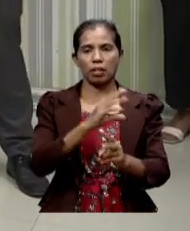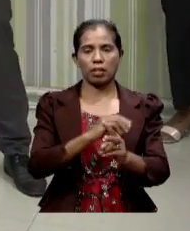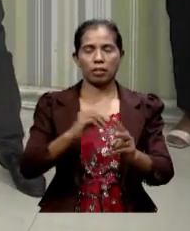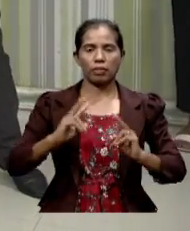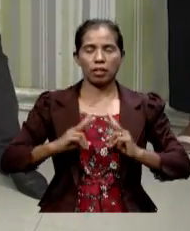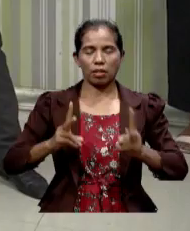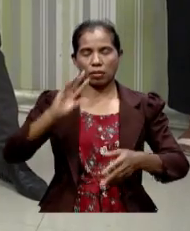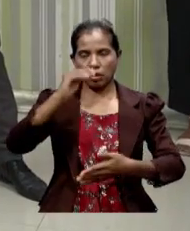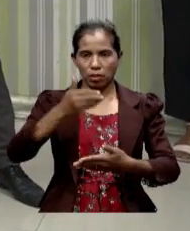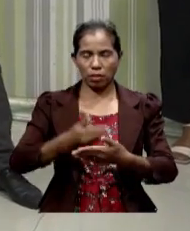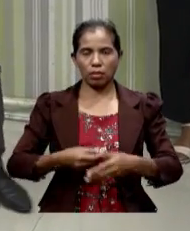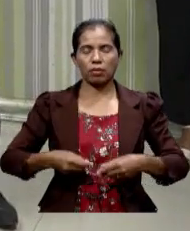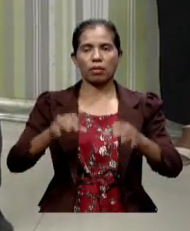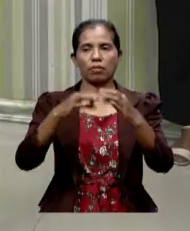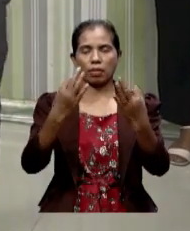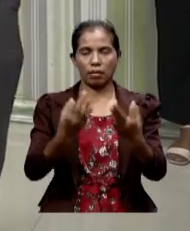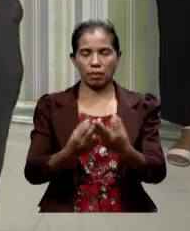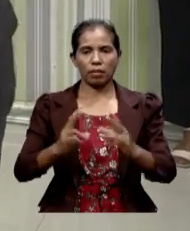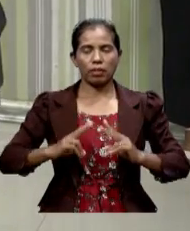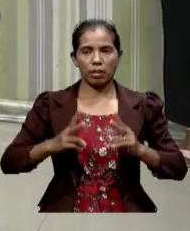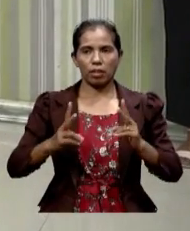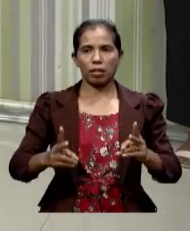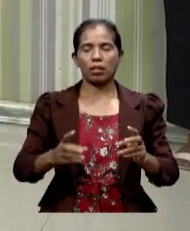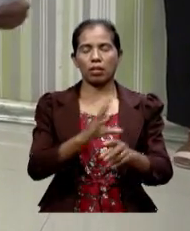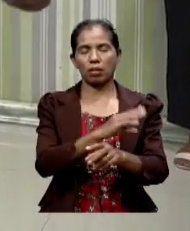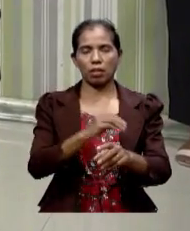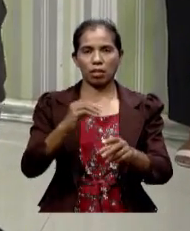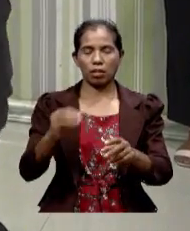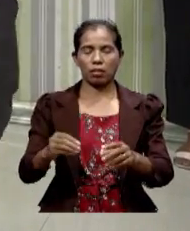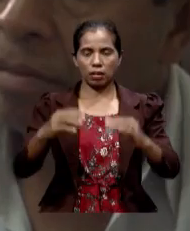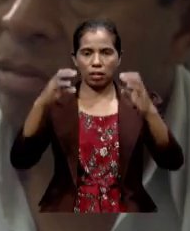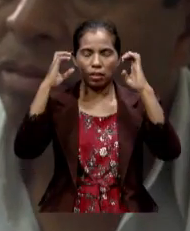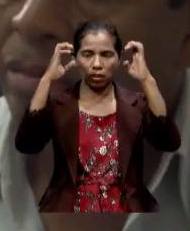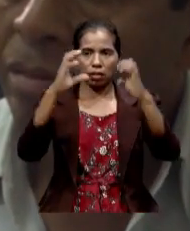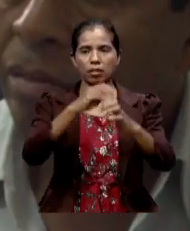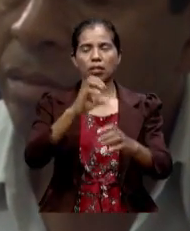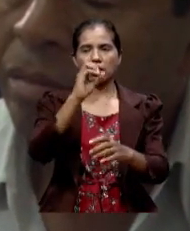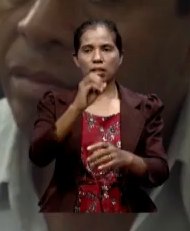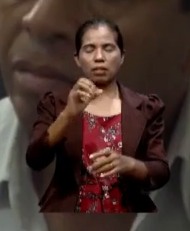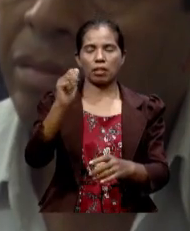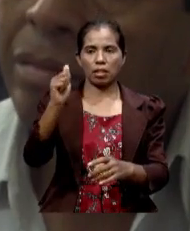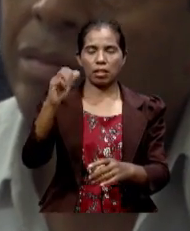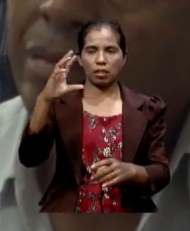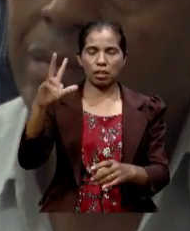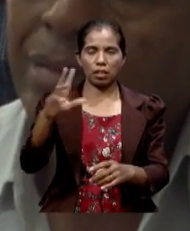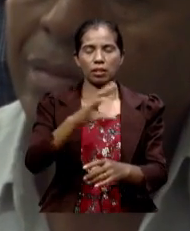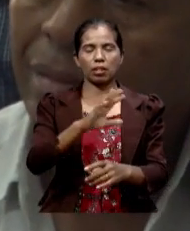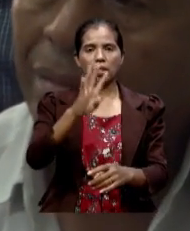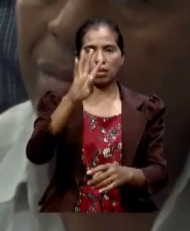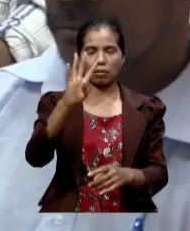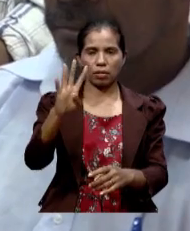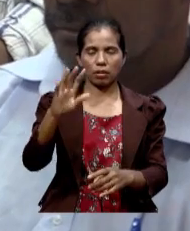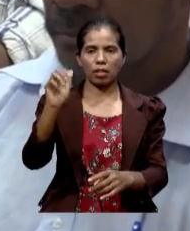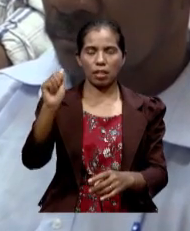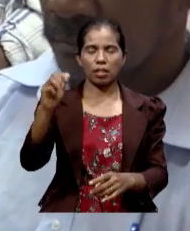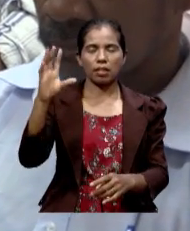cria oportunidade ba família veterano sira nebe ho categoria dedicação 0 a 3 no quarto a seti atu